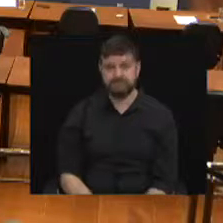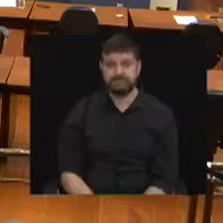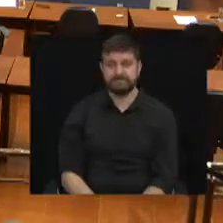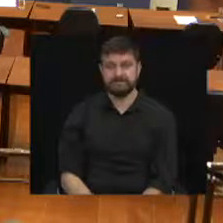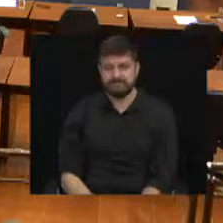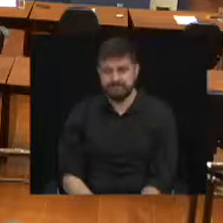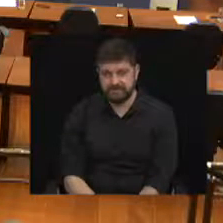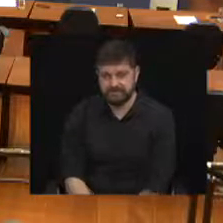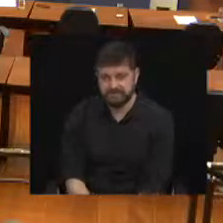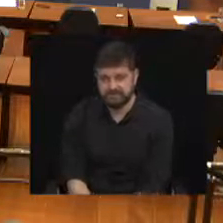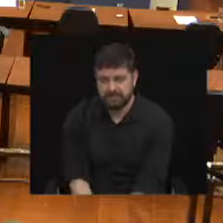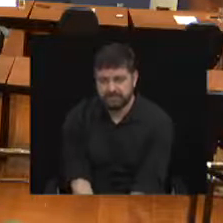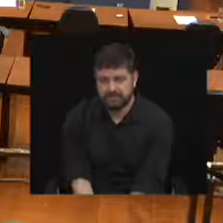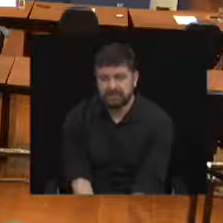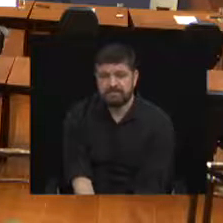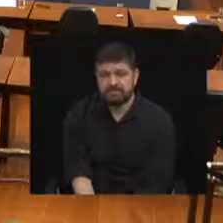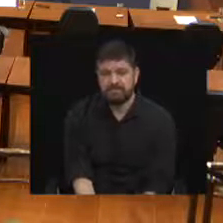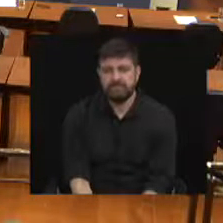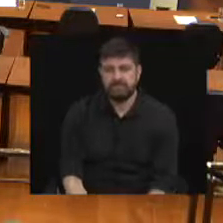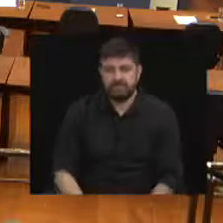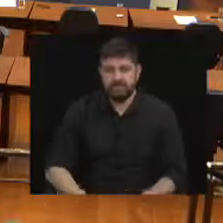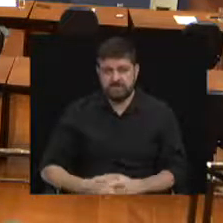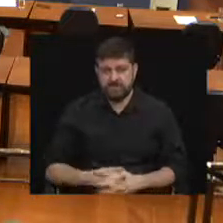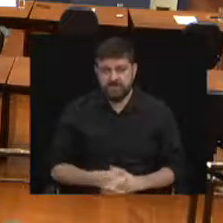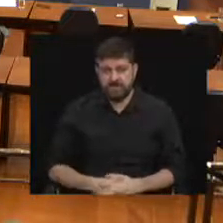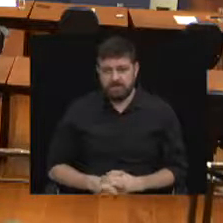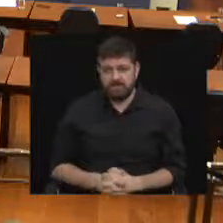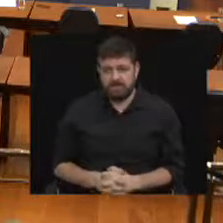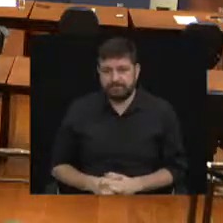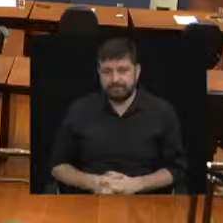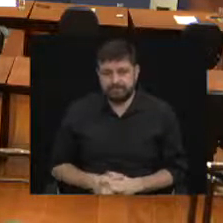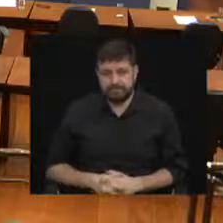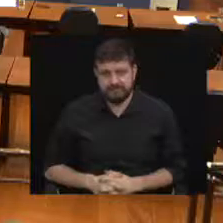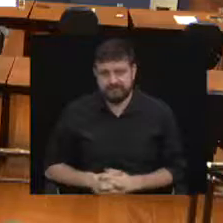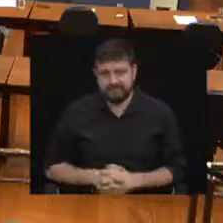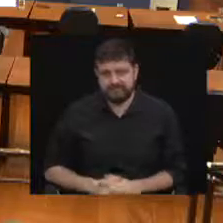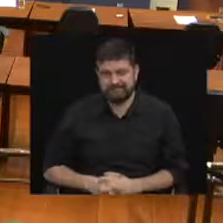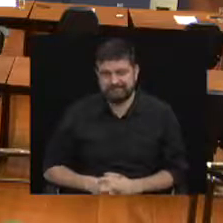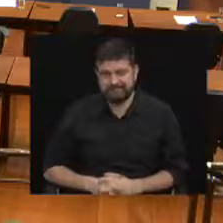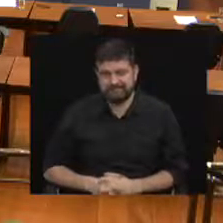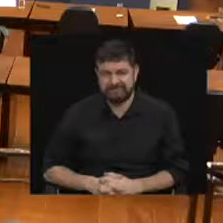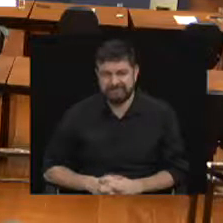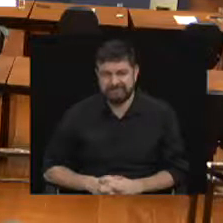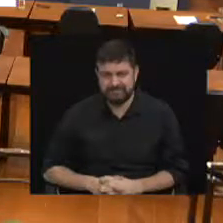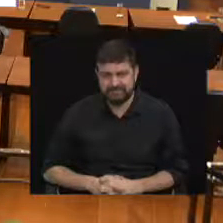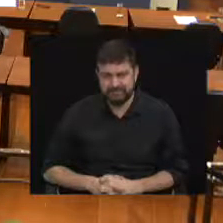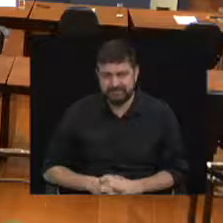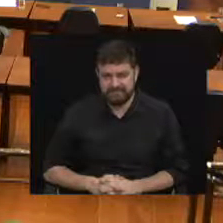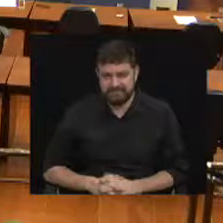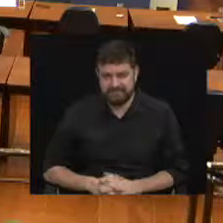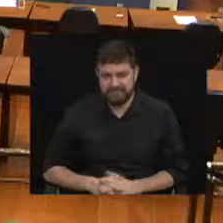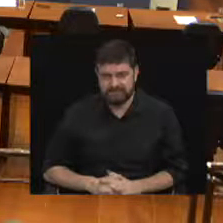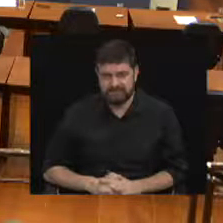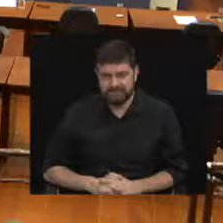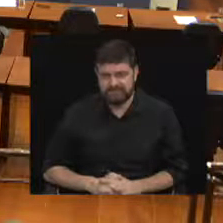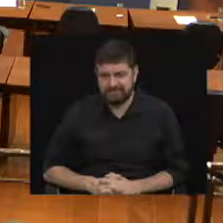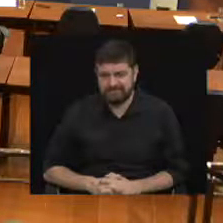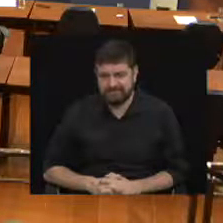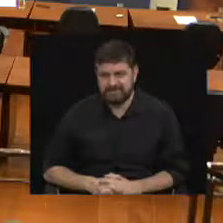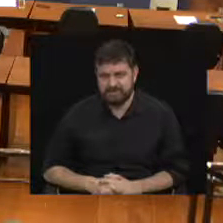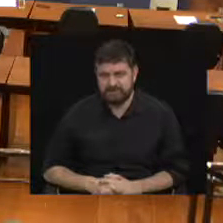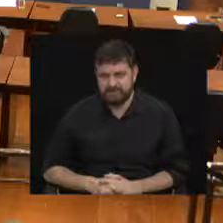quero completar, no mesmo partido do meu companheiro, dizer que Deus abençoe a todos, que todos tenham a